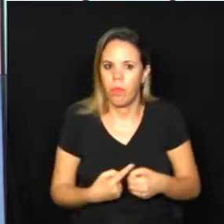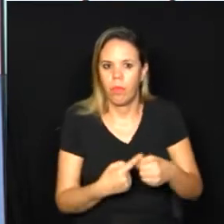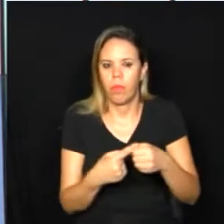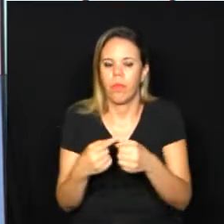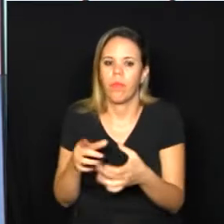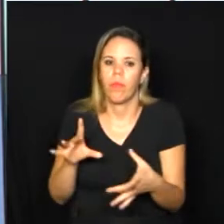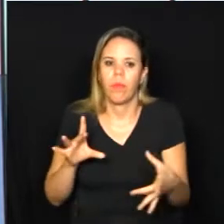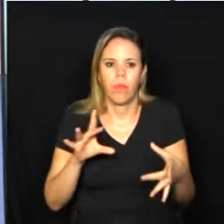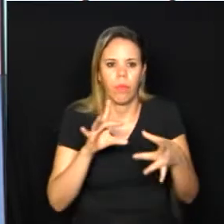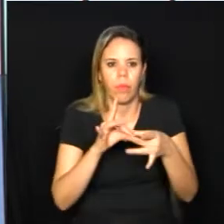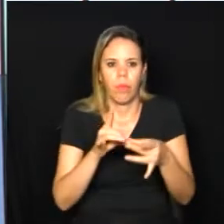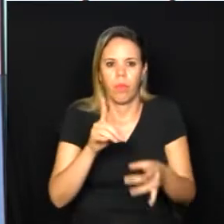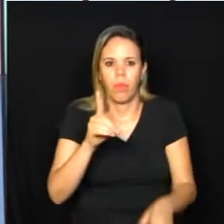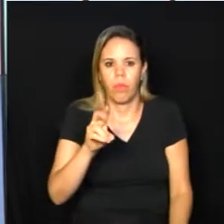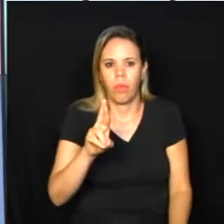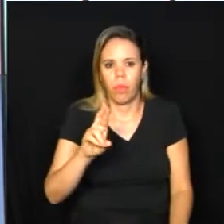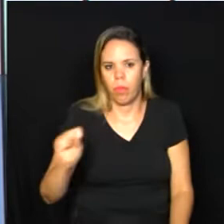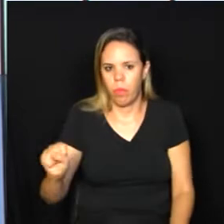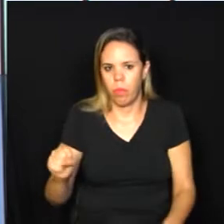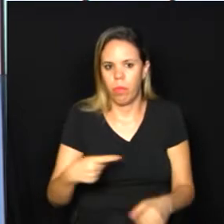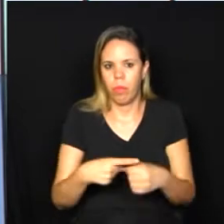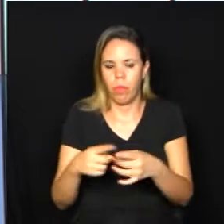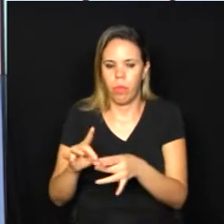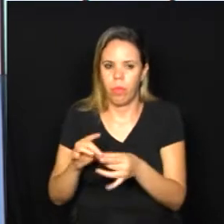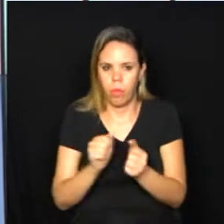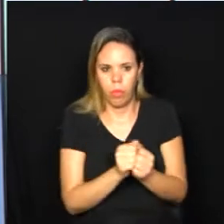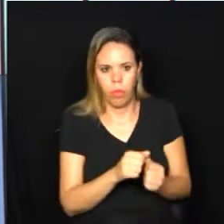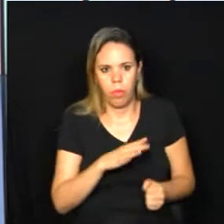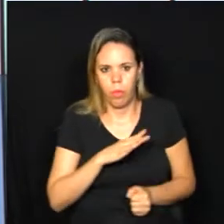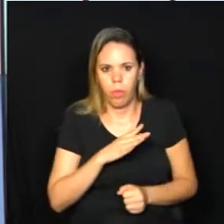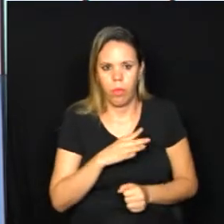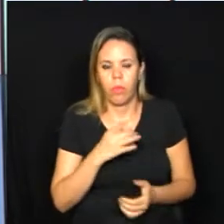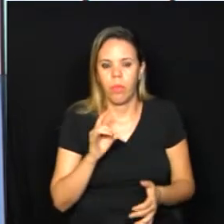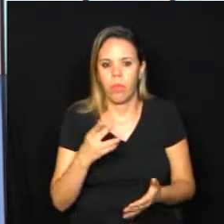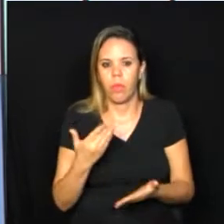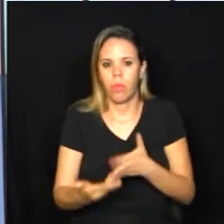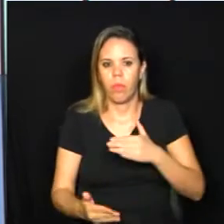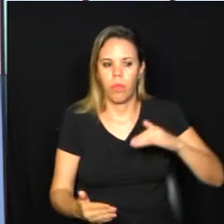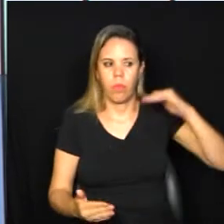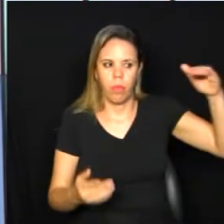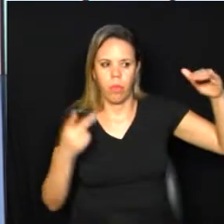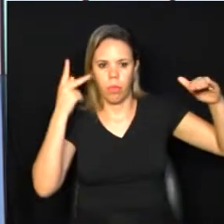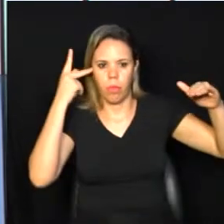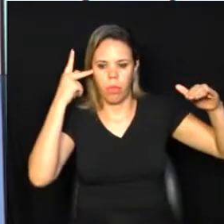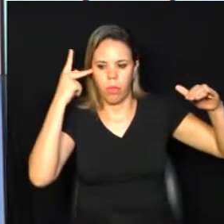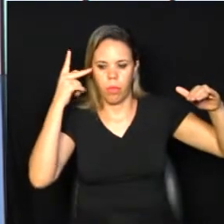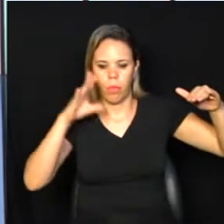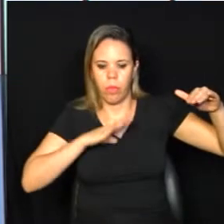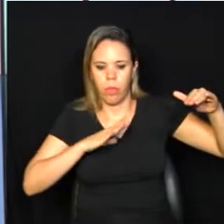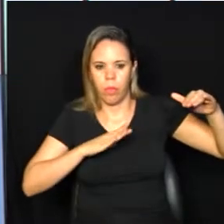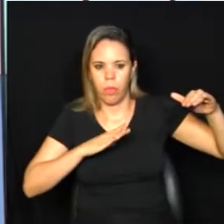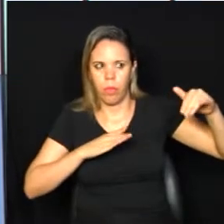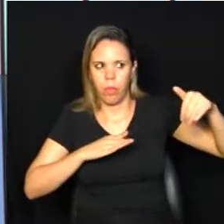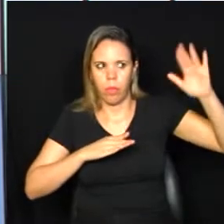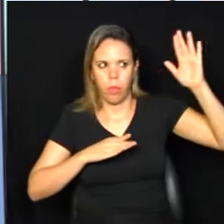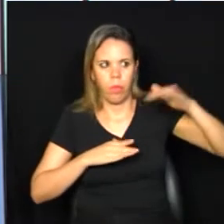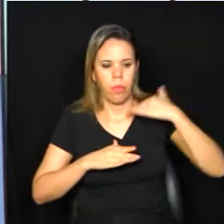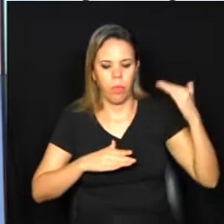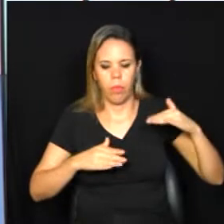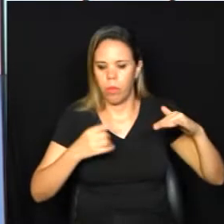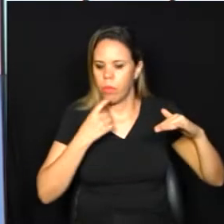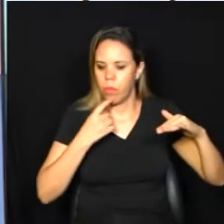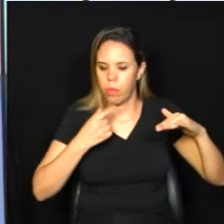estão nesse DRS. A gente só perde para a Grande São Paulo. Olha, até o dia 16